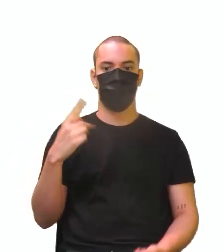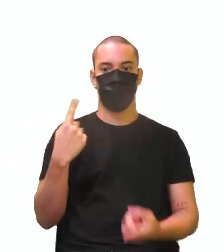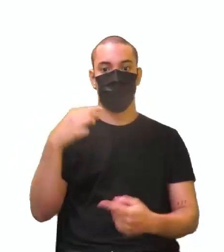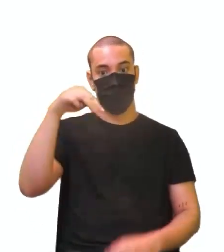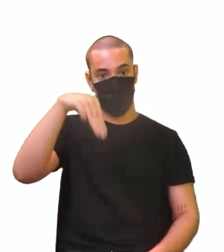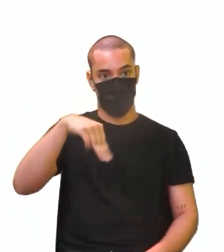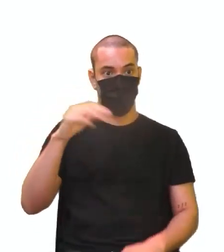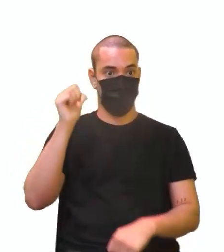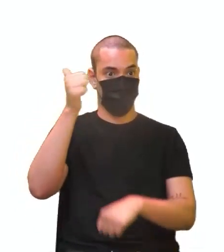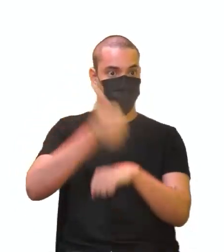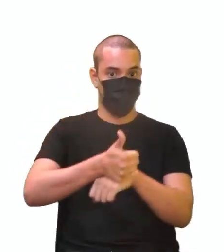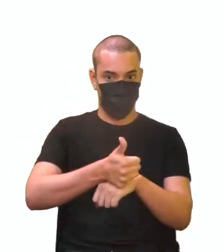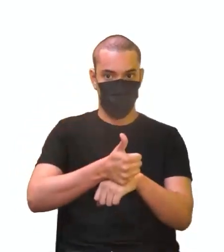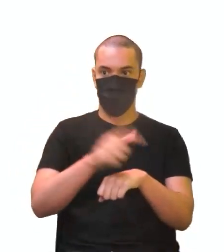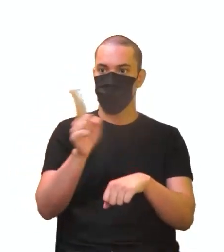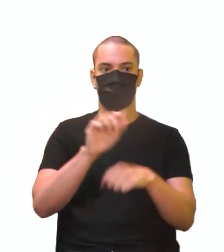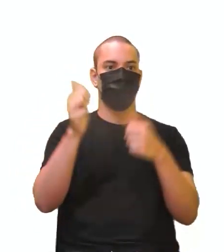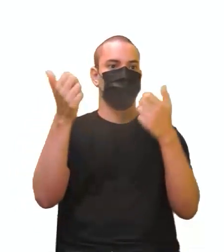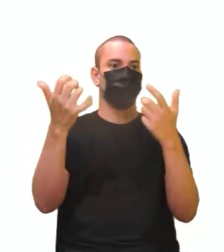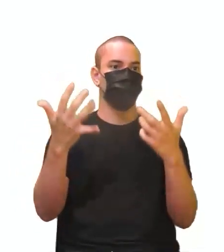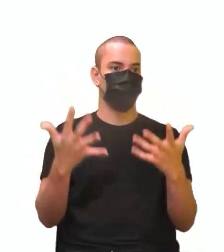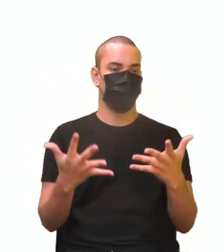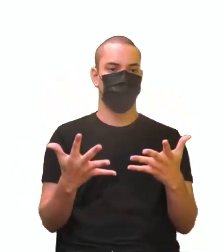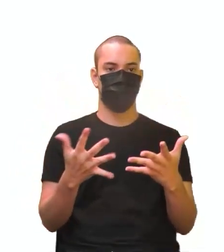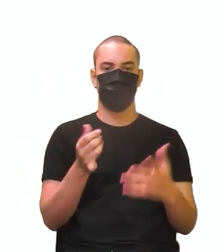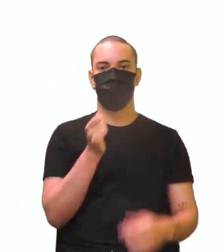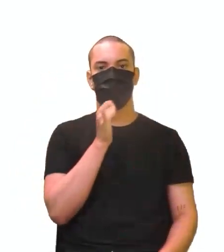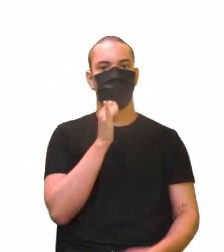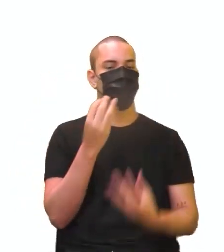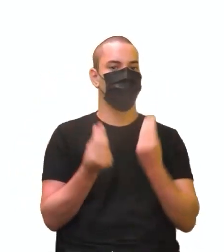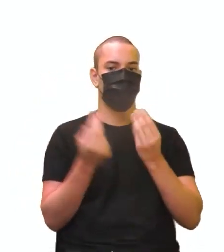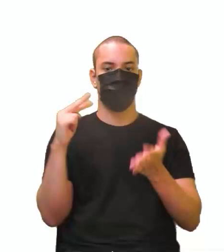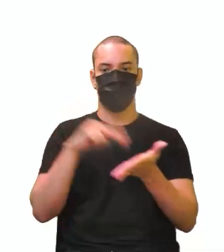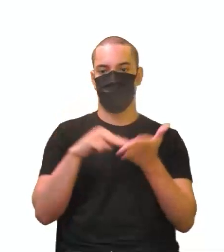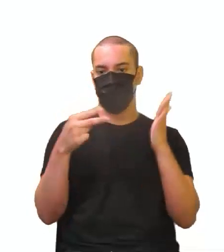é dominante. Ele não diz aí na questão o que, que